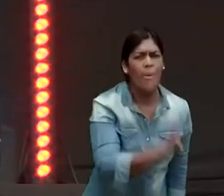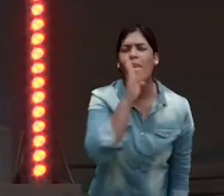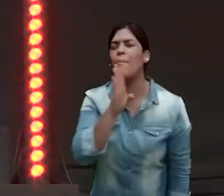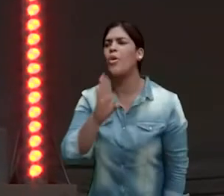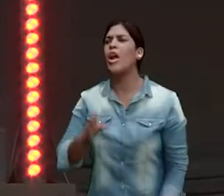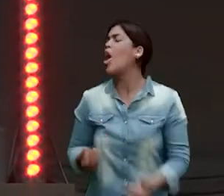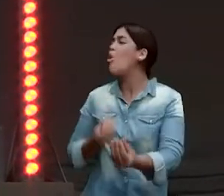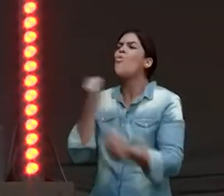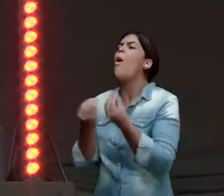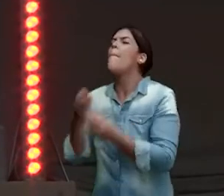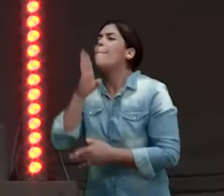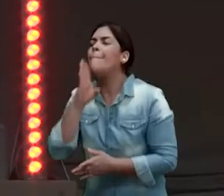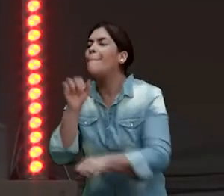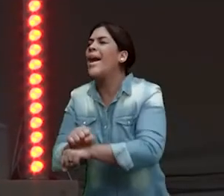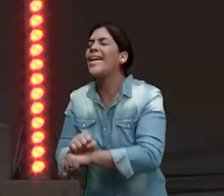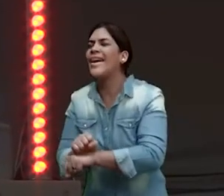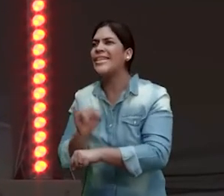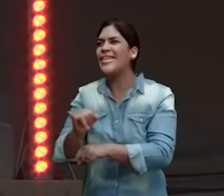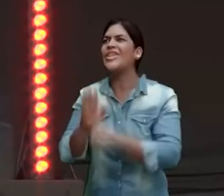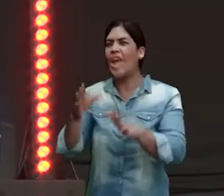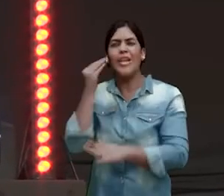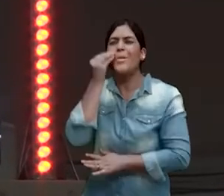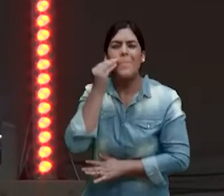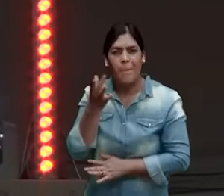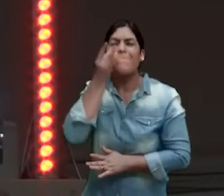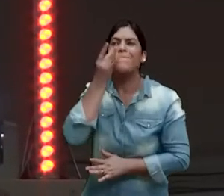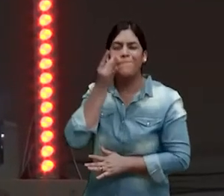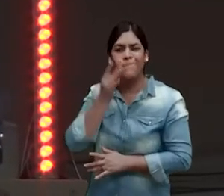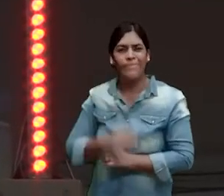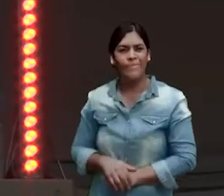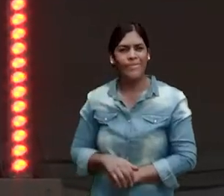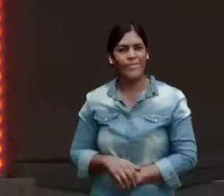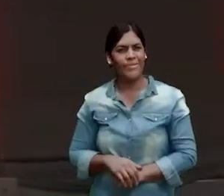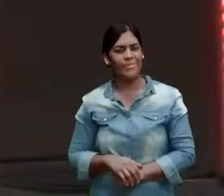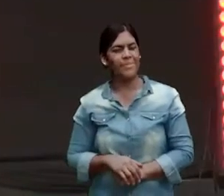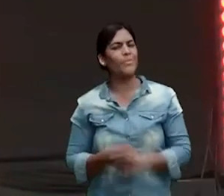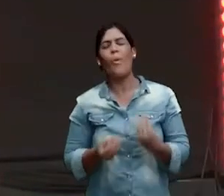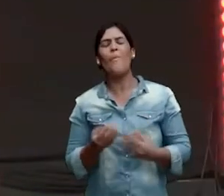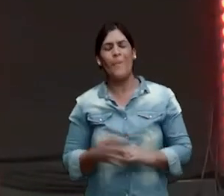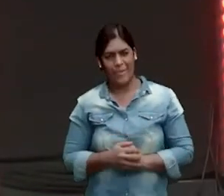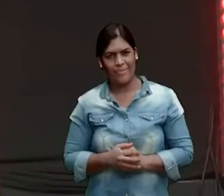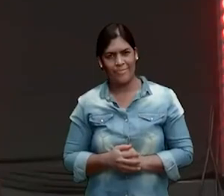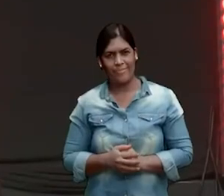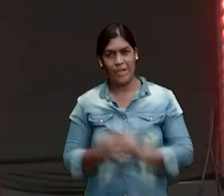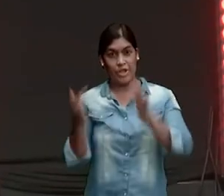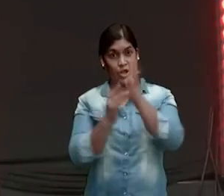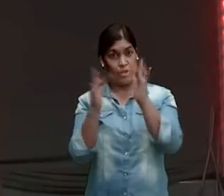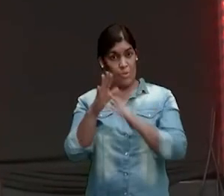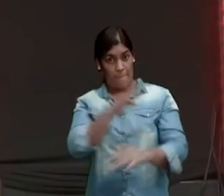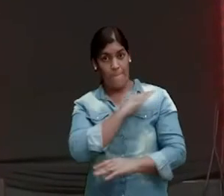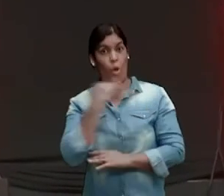falam como é que nós vamos parar de falar do que temos visto e ouvido Deixa eu te falar uma coisa a Jesus morreu os caras se